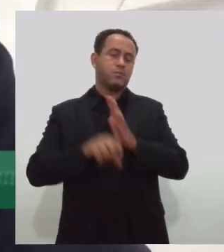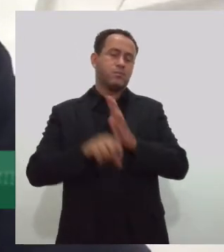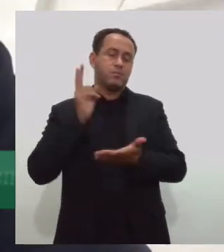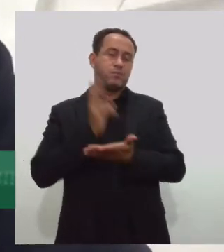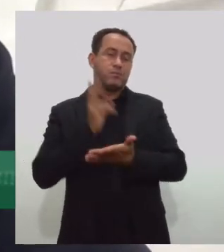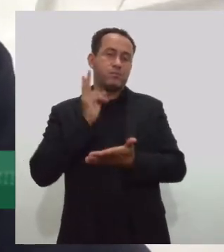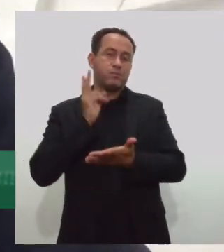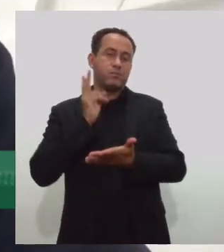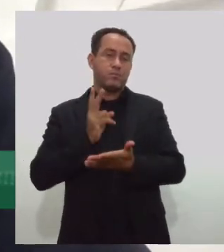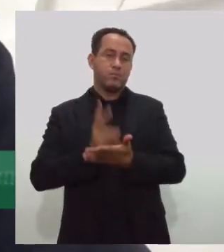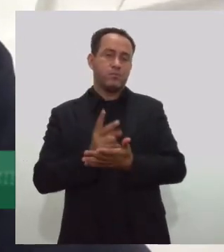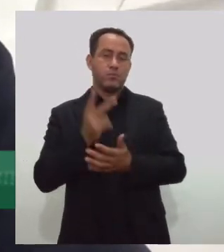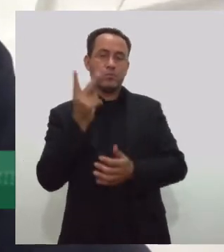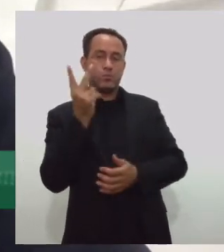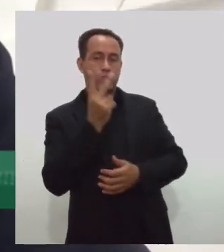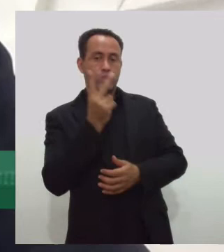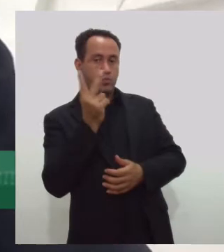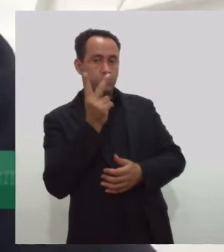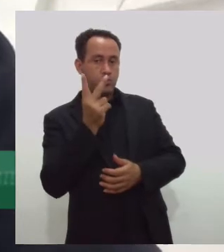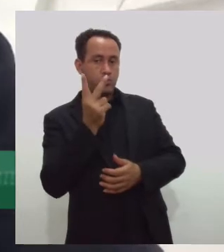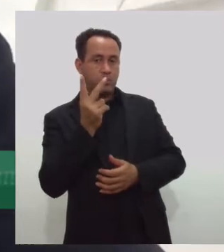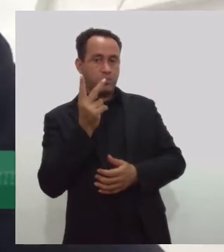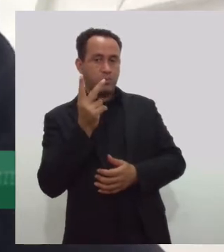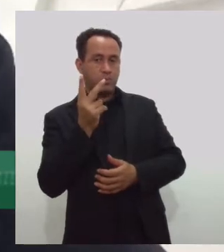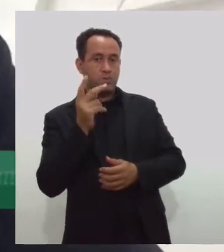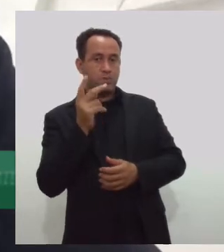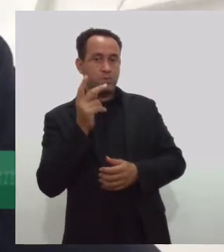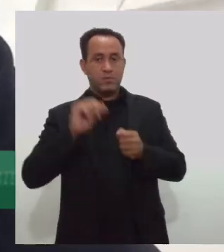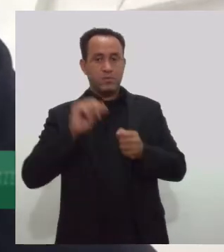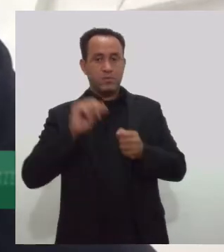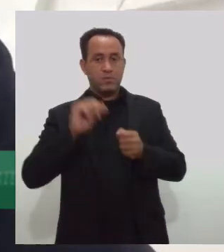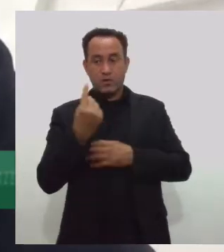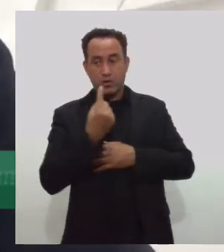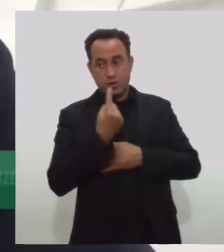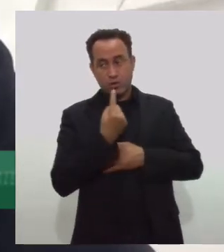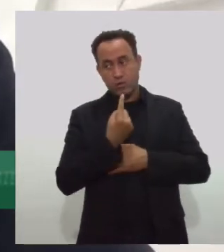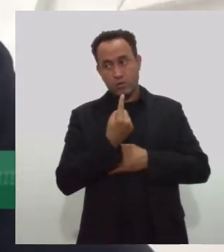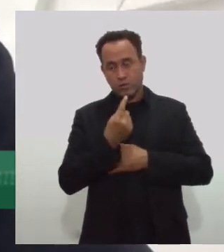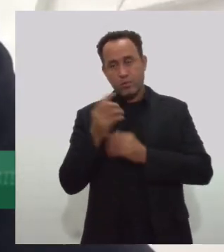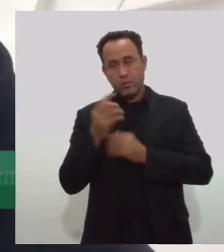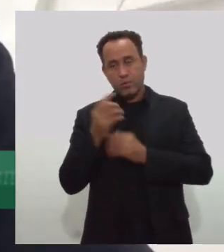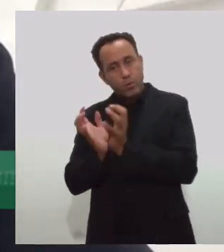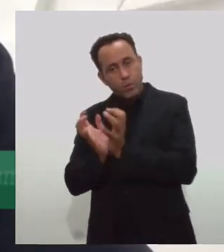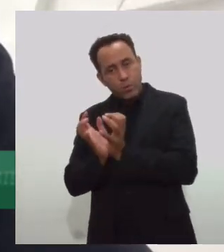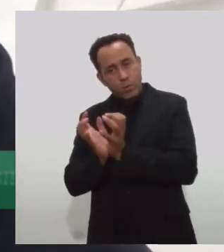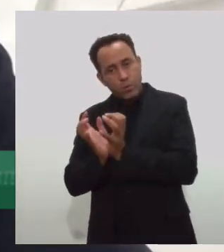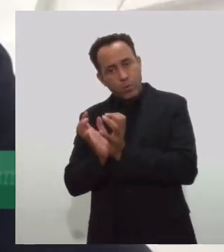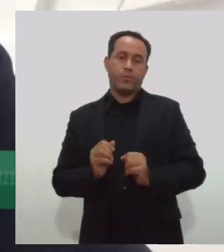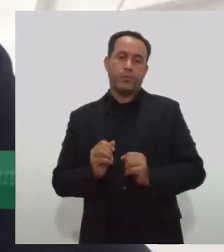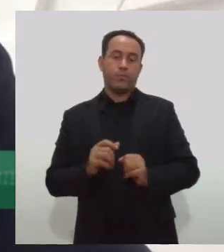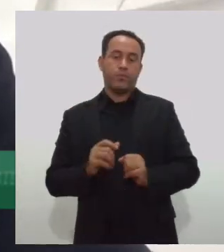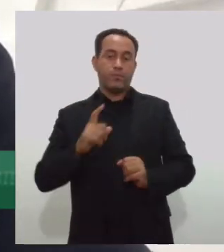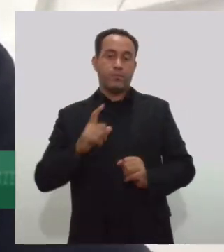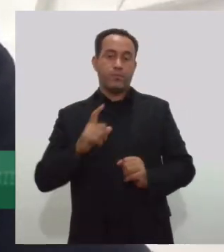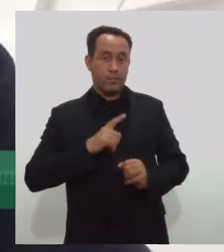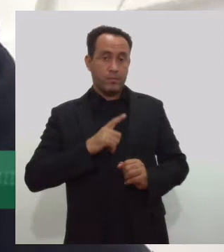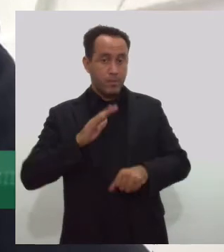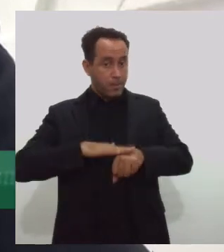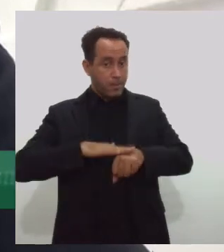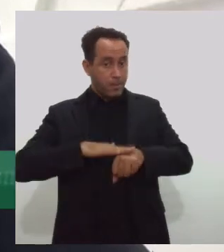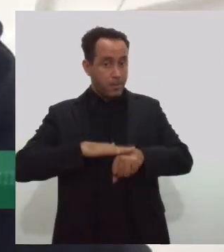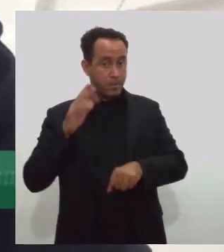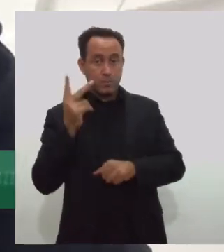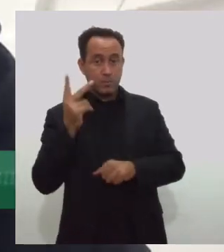dois lados. Ninguém corrompe, se corrompe sozinho. A corrupção exige que haja